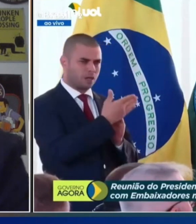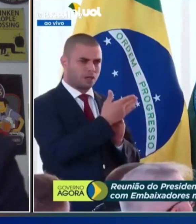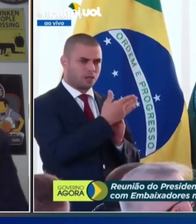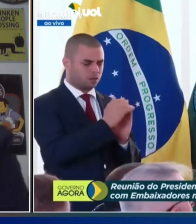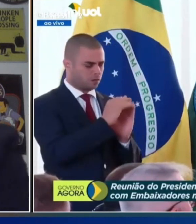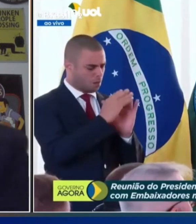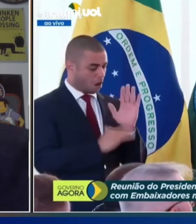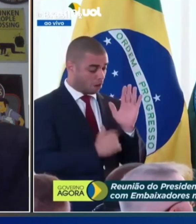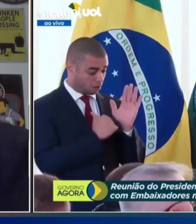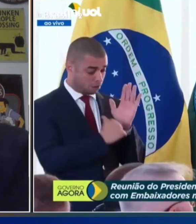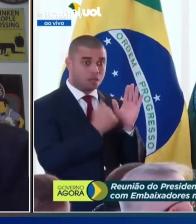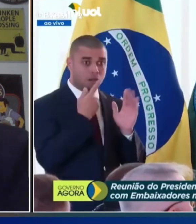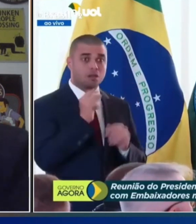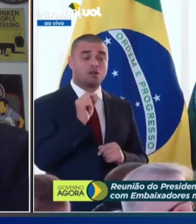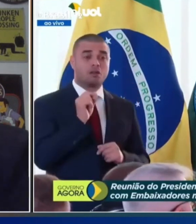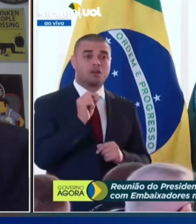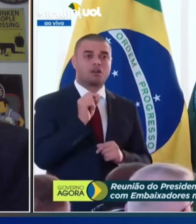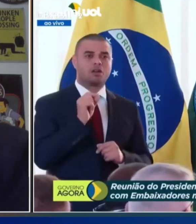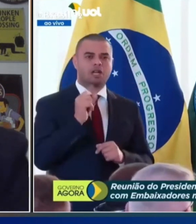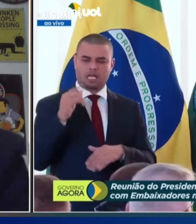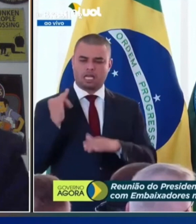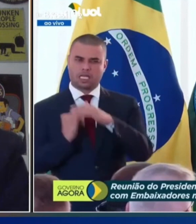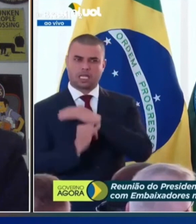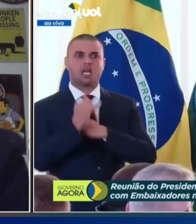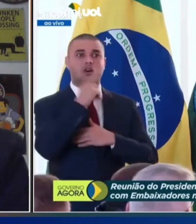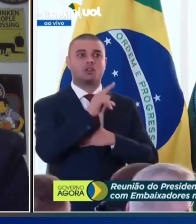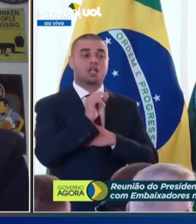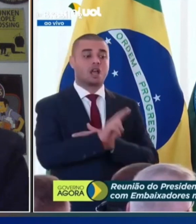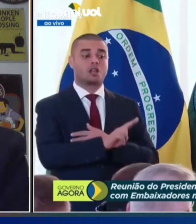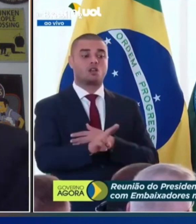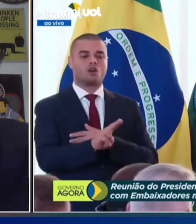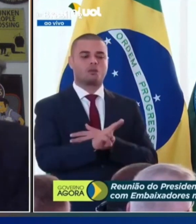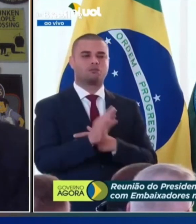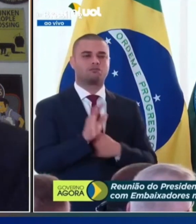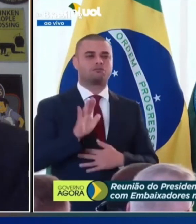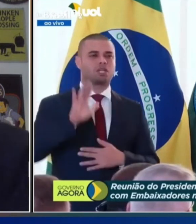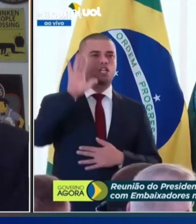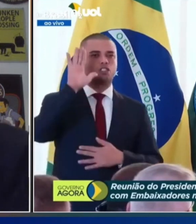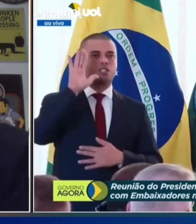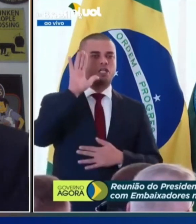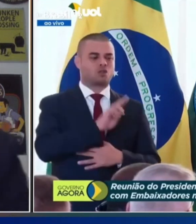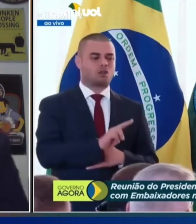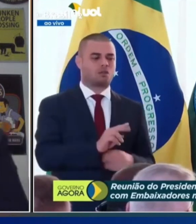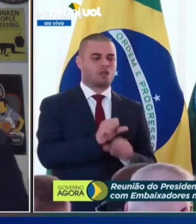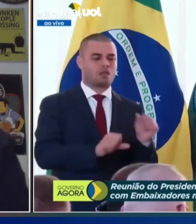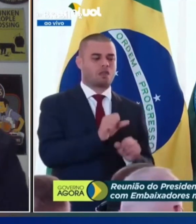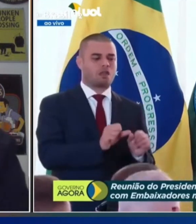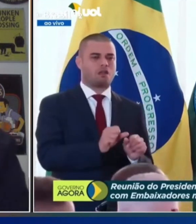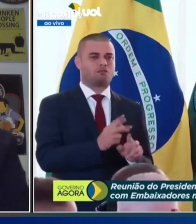no caso de ter dado certo o golpe de Estado que